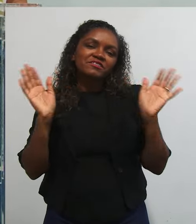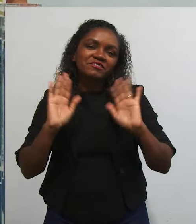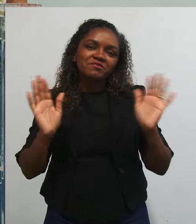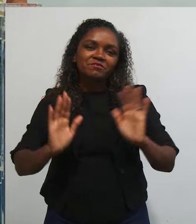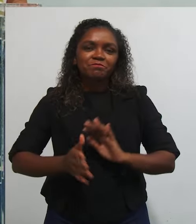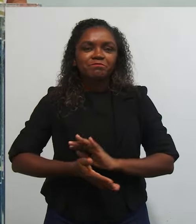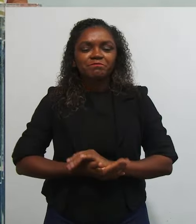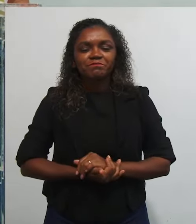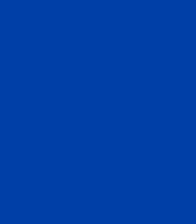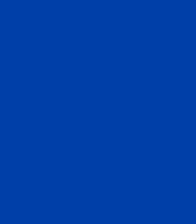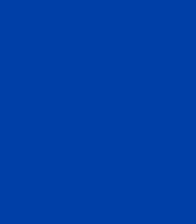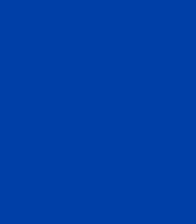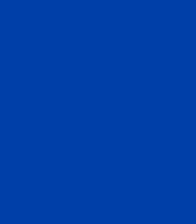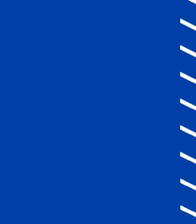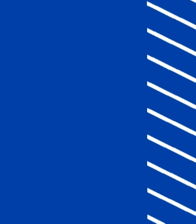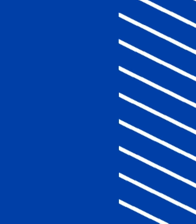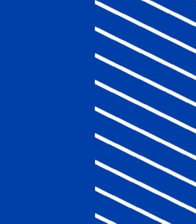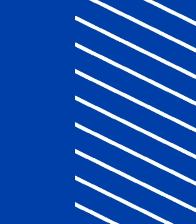tchau.